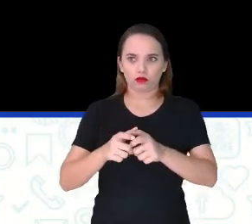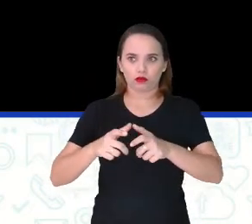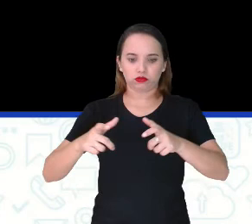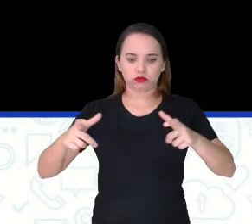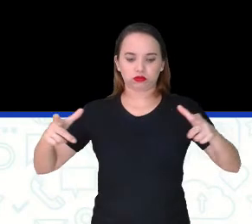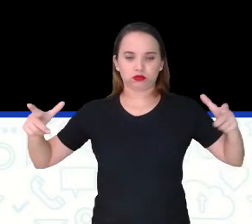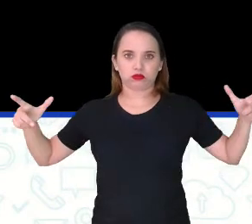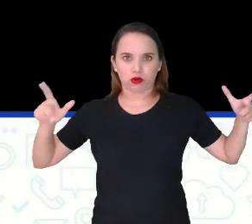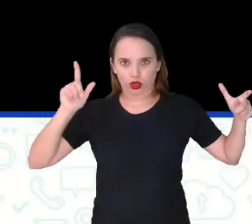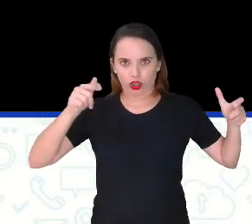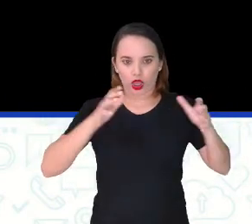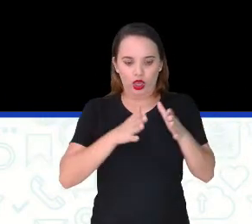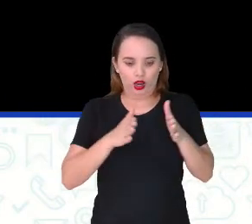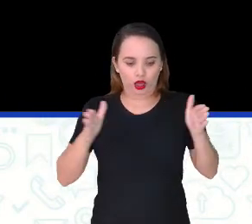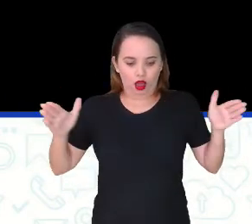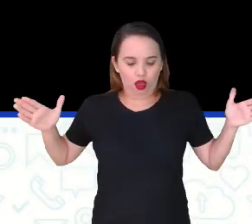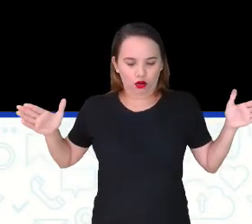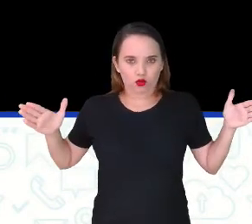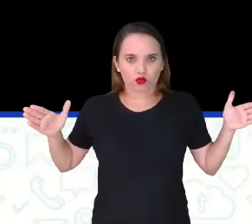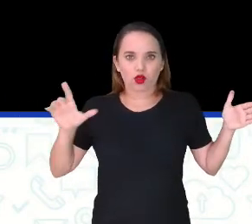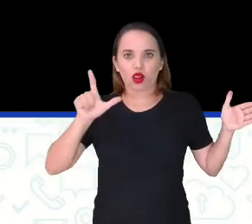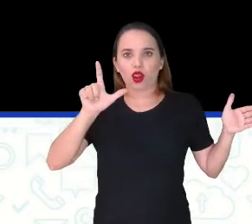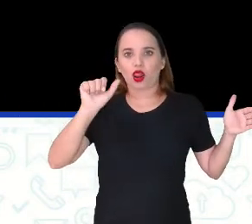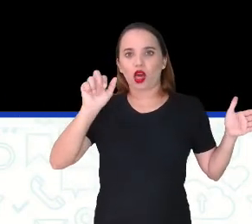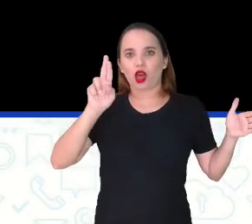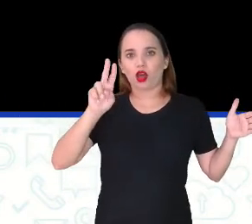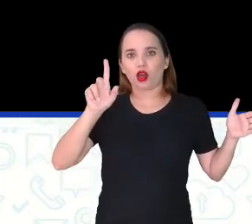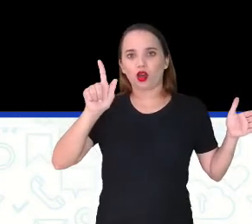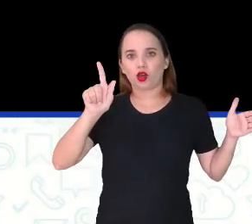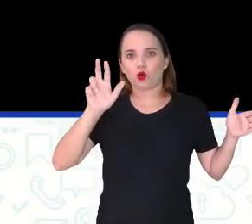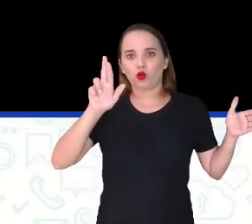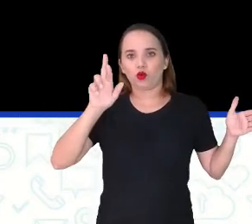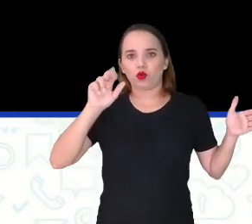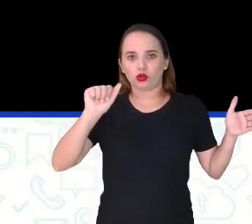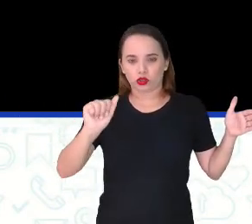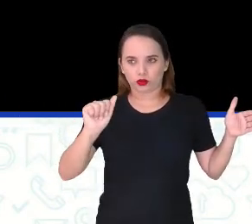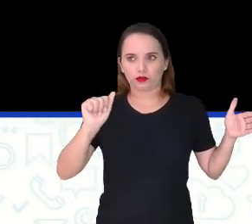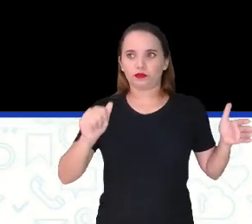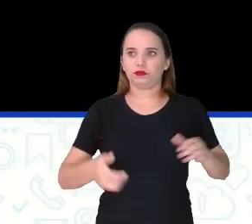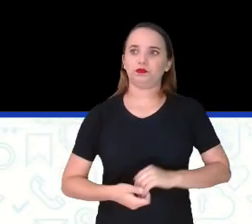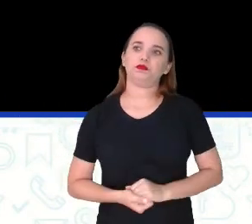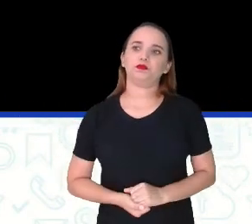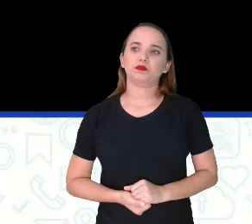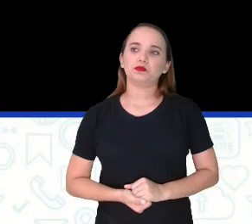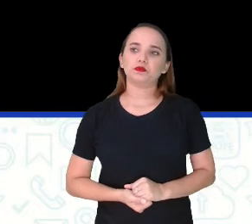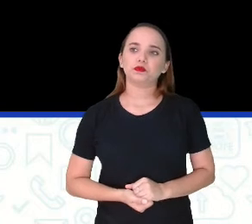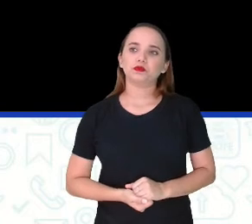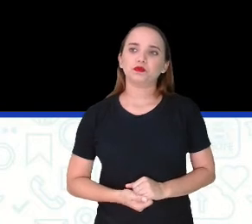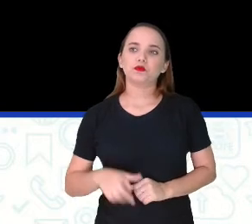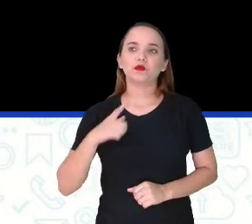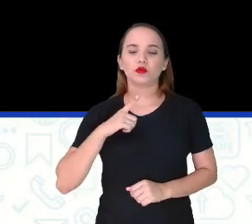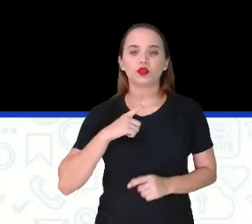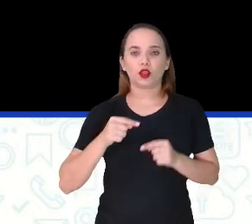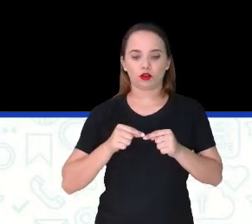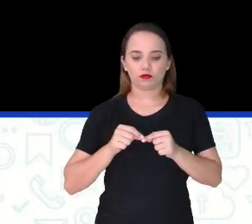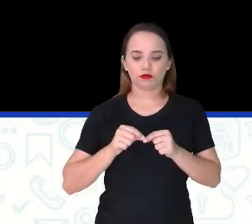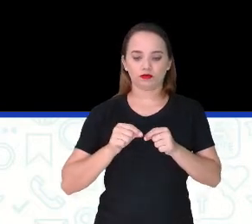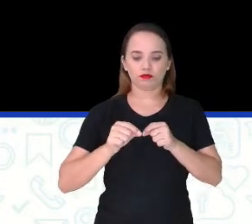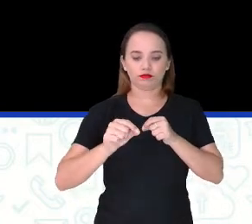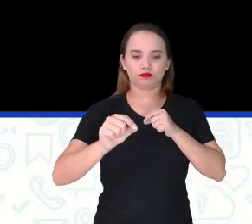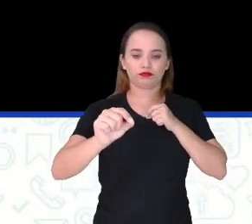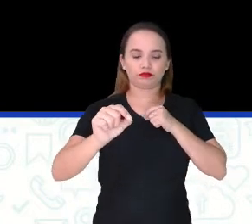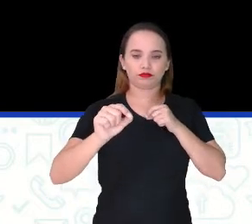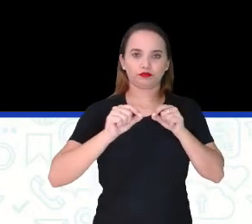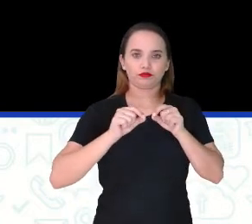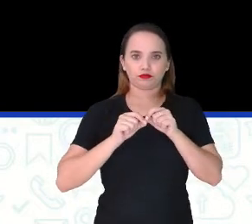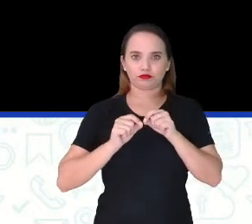fala aí de largura, né? Quando a gente fala de amplitude, é meio como se a gente estivesse falando de largura. Tem o comprimento, que a gente